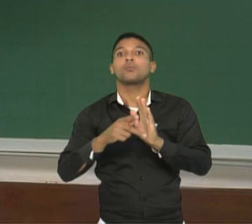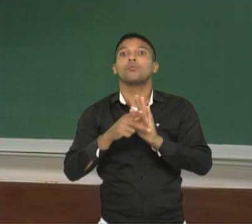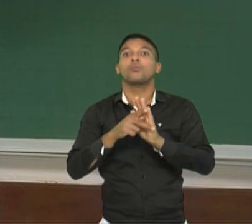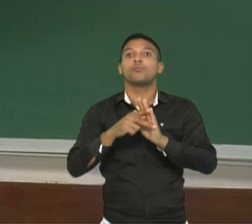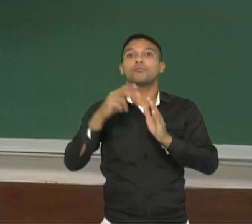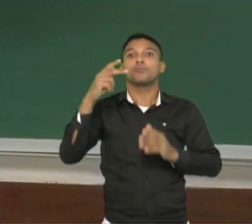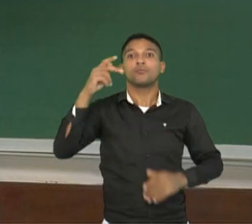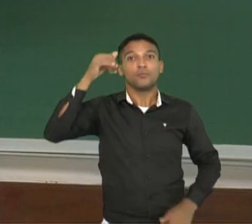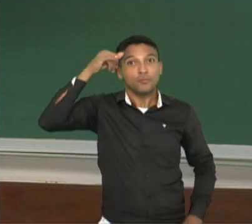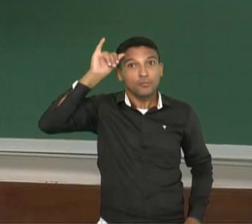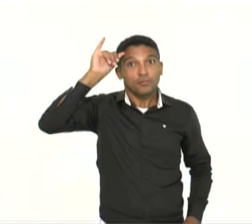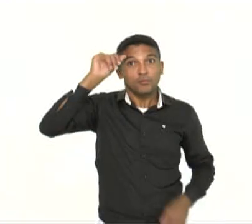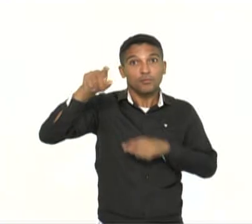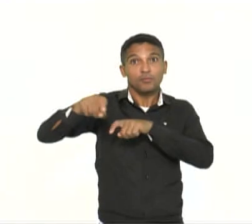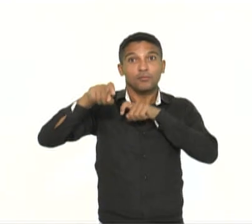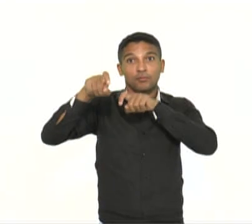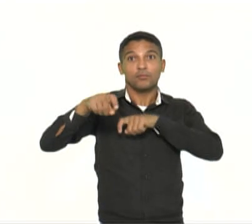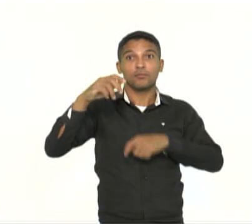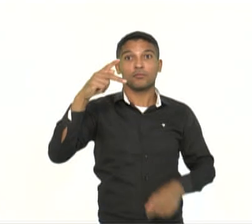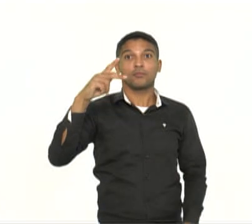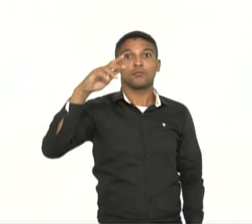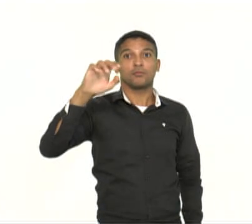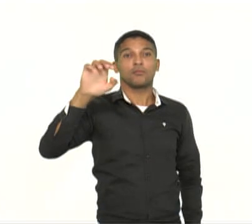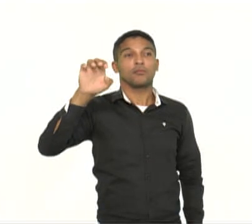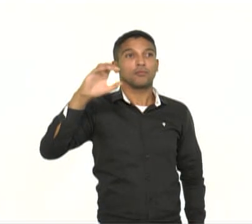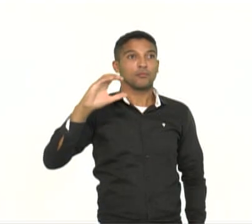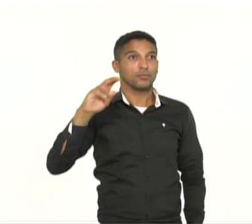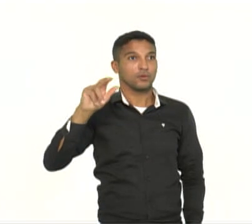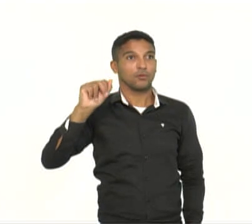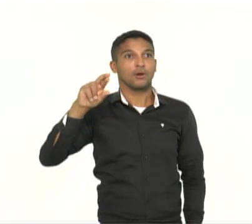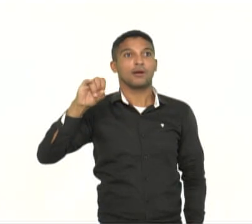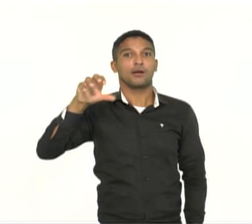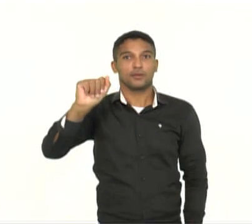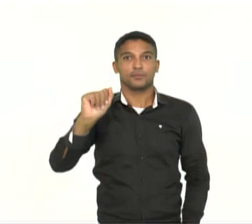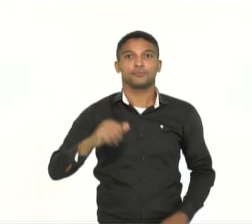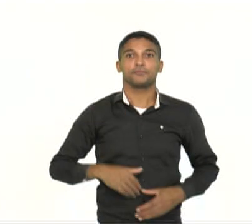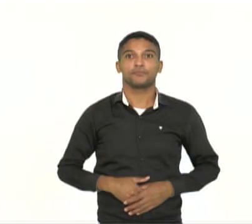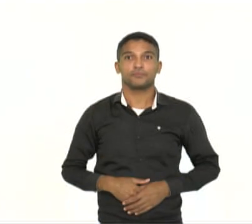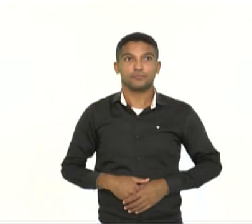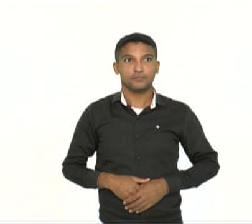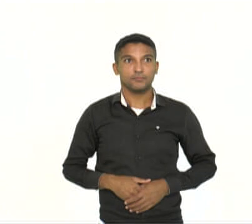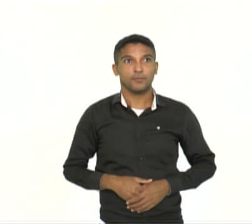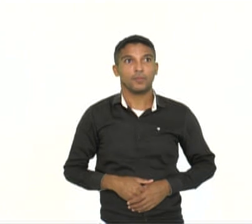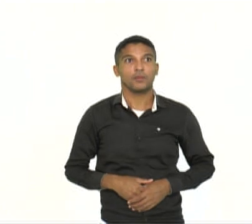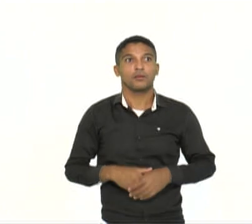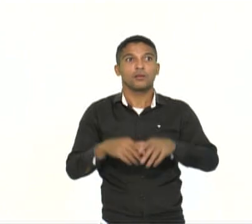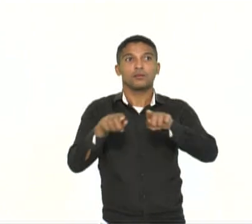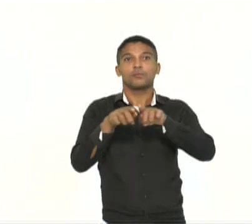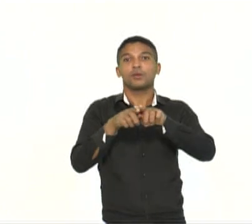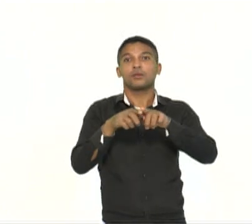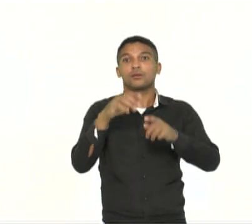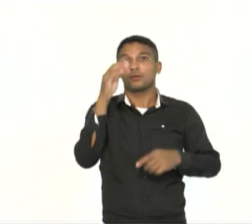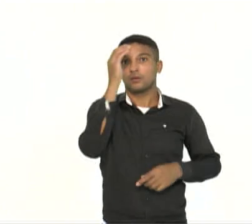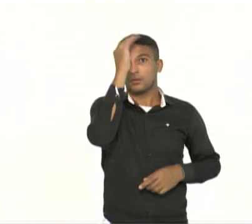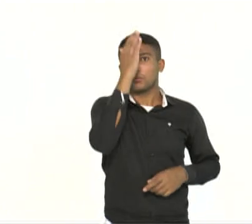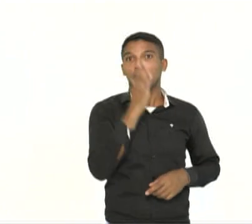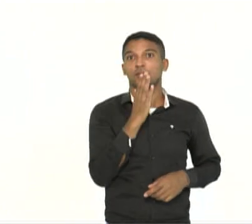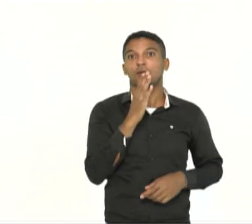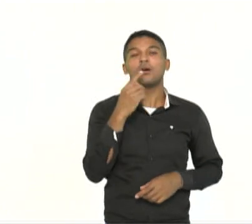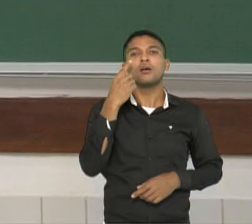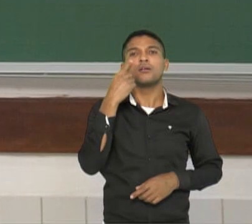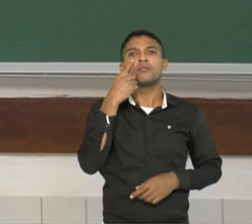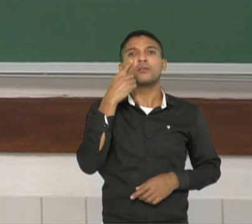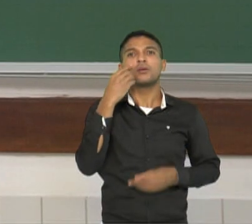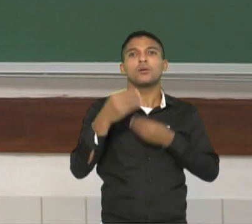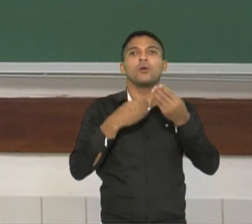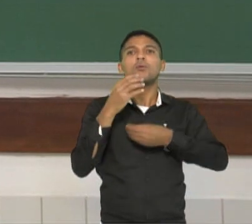vamos perceber que, especialmente no Brasil, ele é conhecido como Pampas ou Pampas Gaúchos, ou Campanha, ou ainda Campanha Gaúcha.